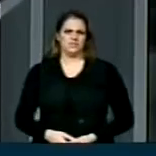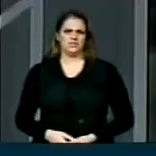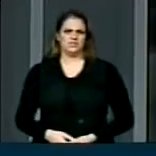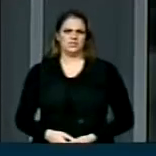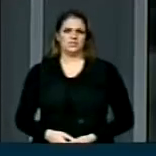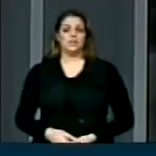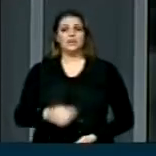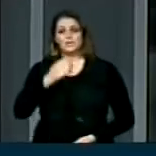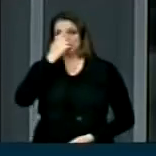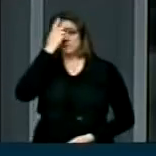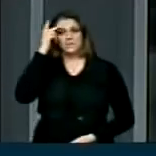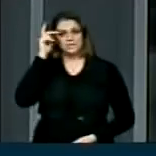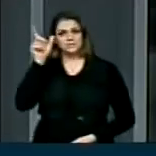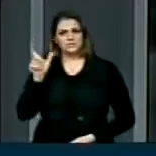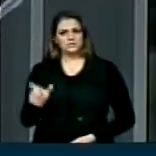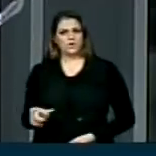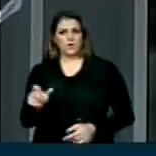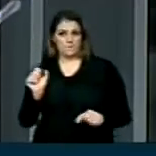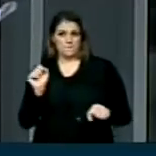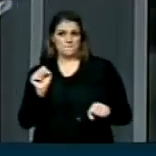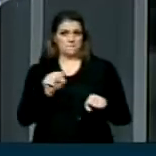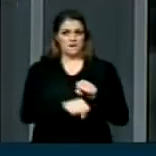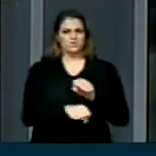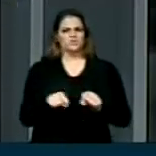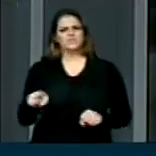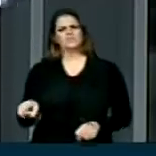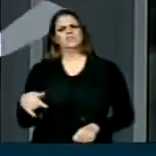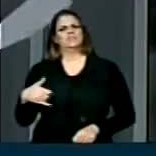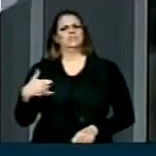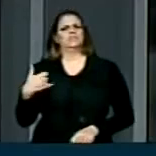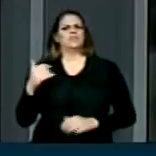A pessoa que praticou de menor idade